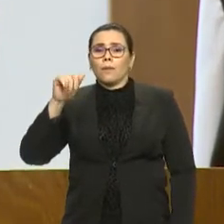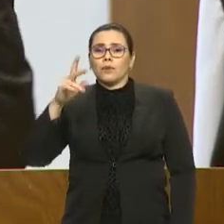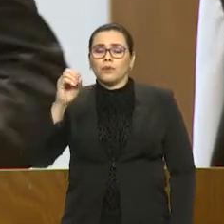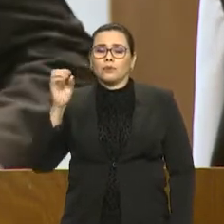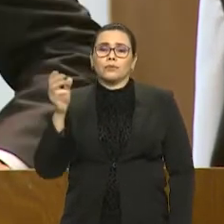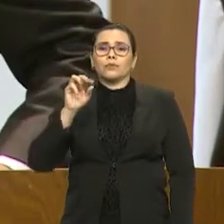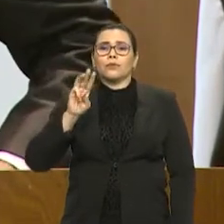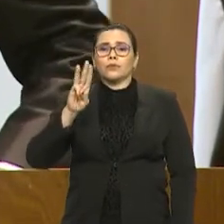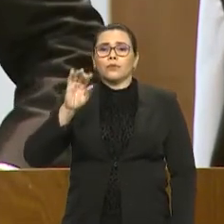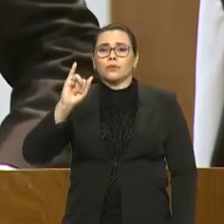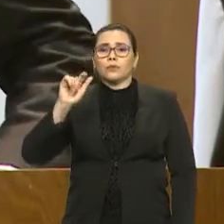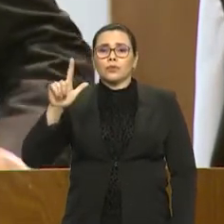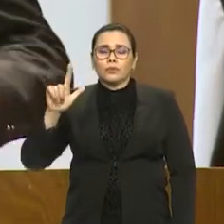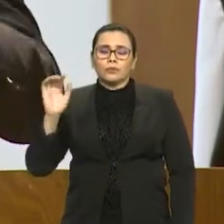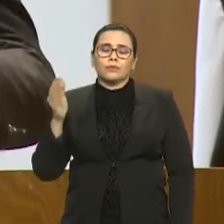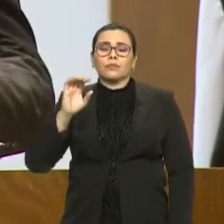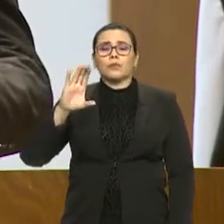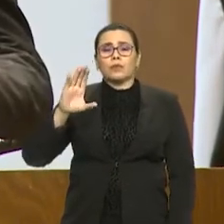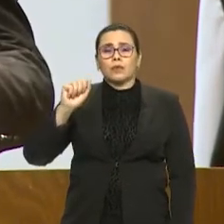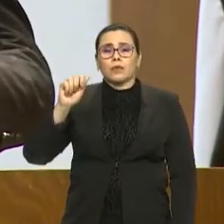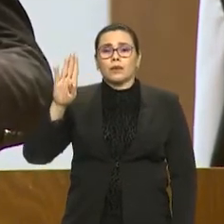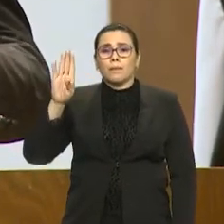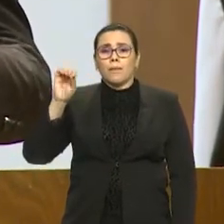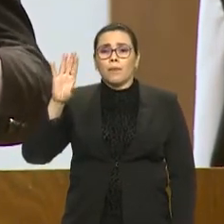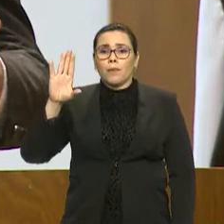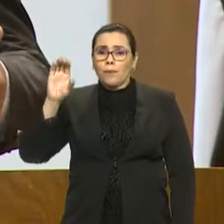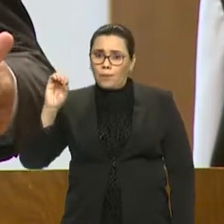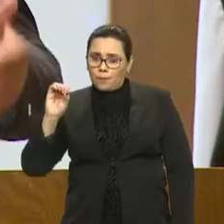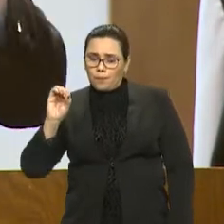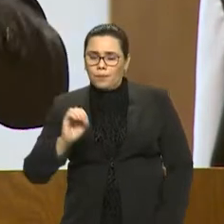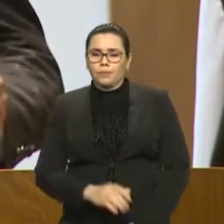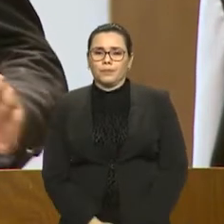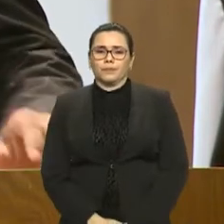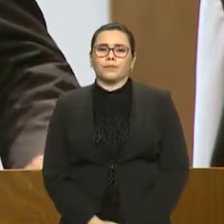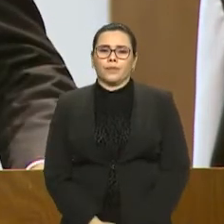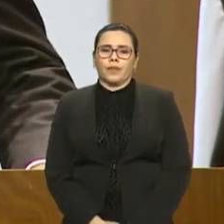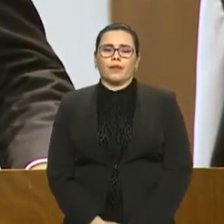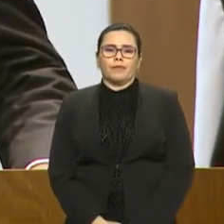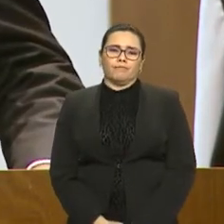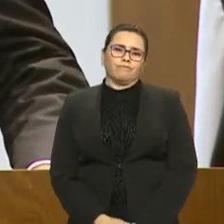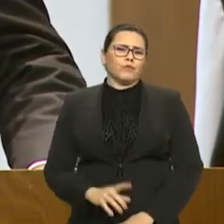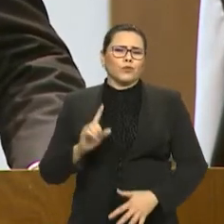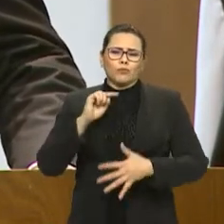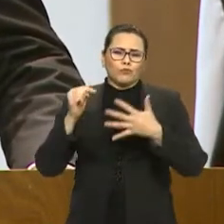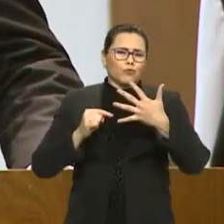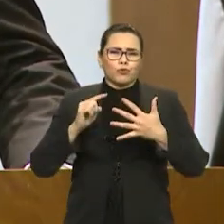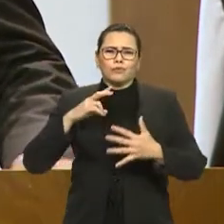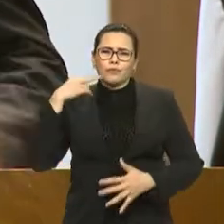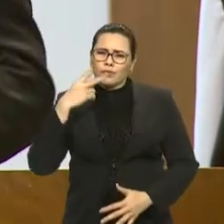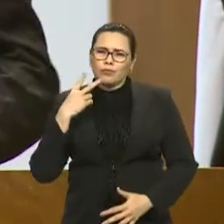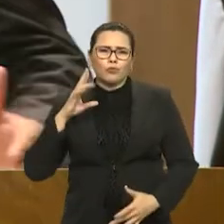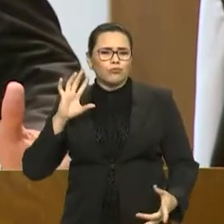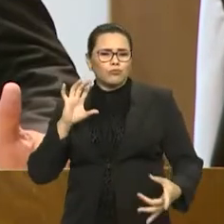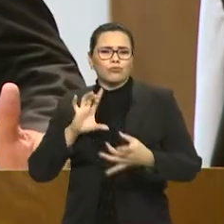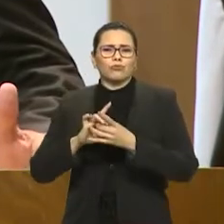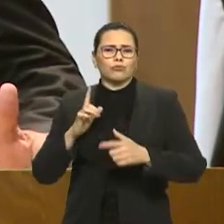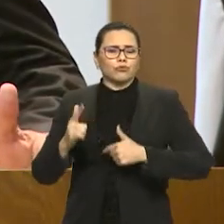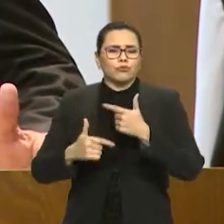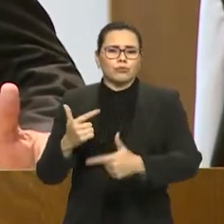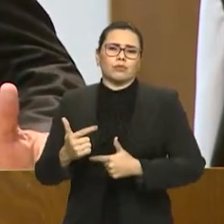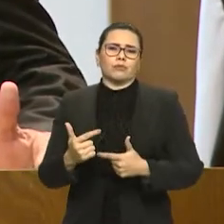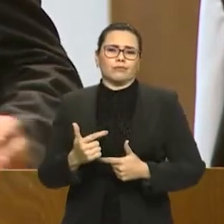aos professores na cidade de Itinga, que também estão na luta pelo reajuste de 33,24% e